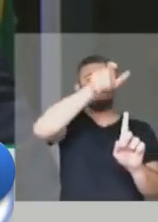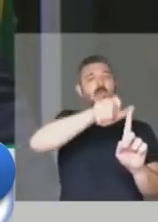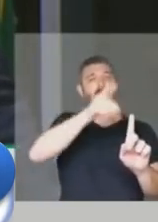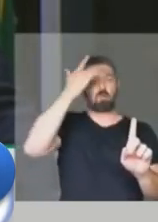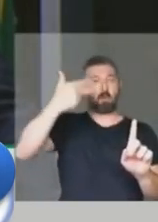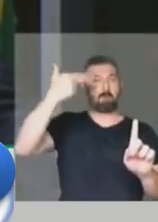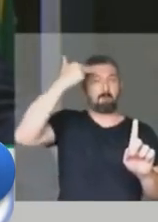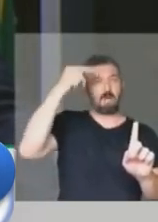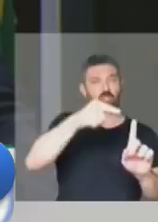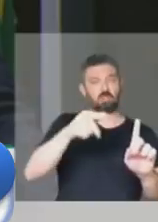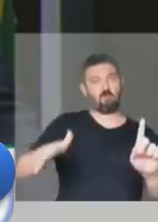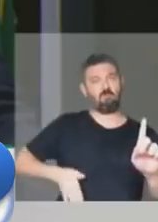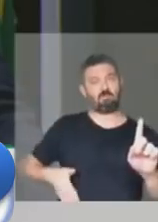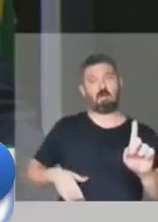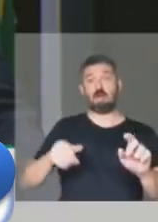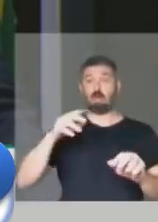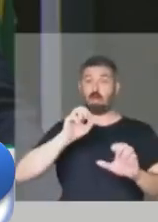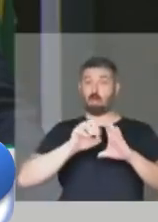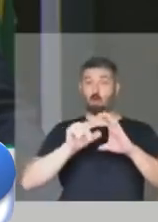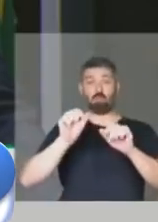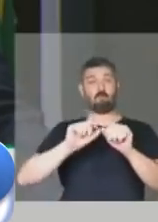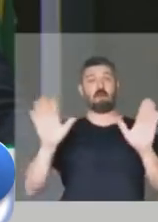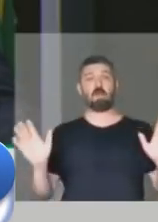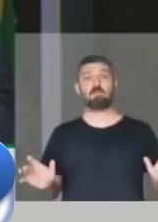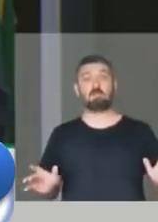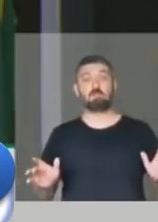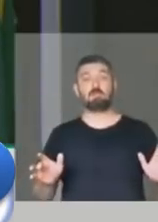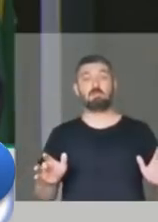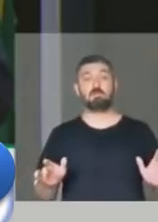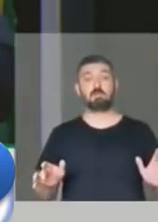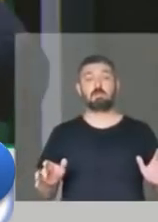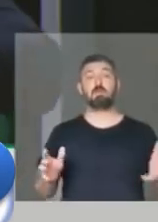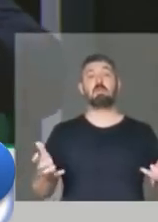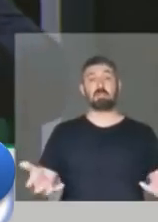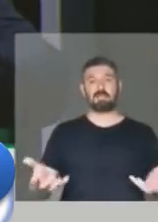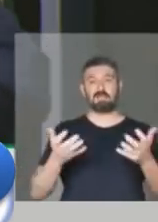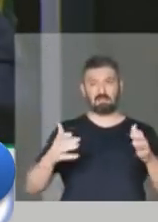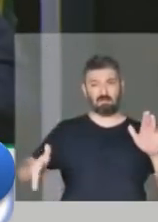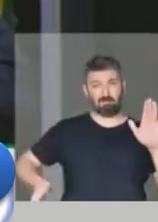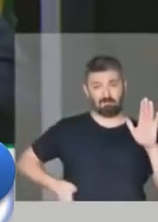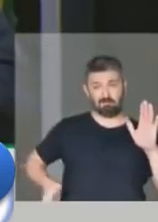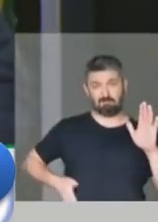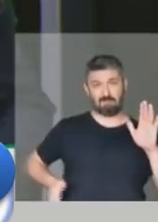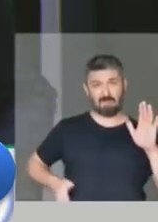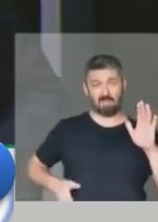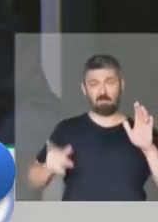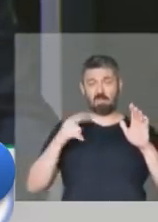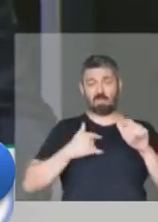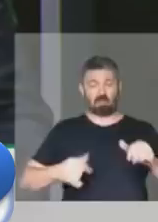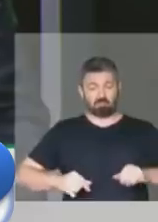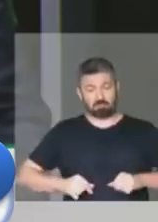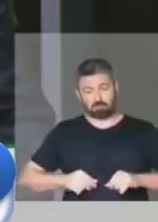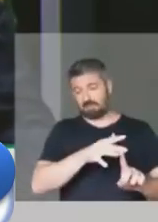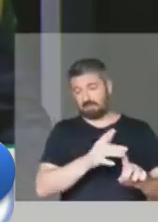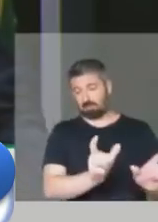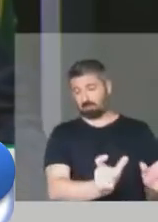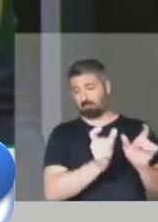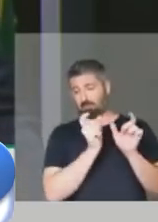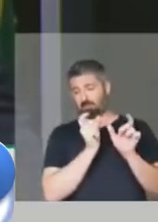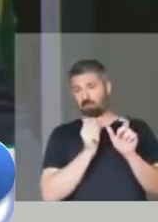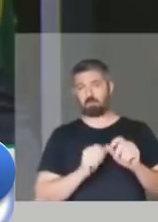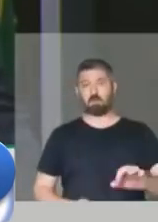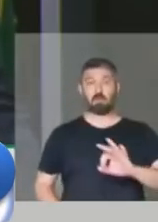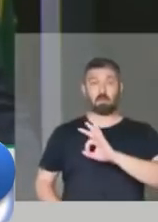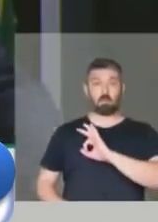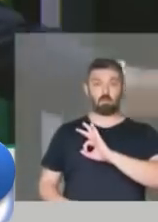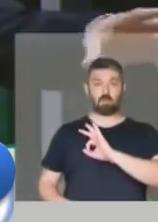bandido que a Rede Globo faz, em que querem colocar o vagabundo como vítima da sociedade e o